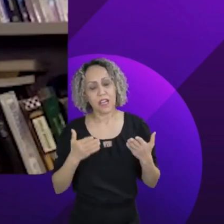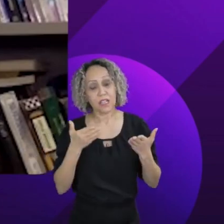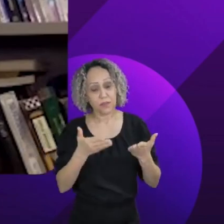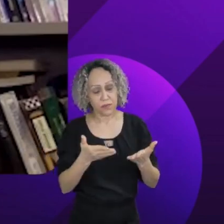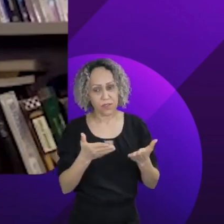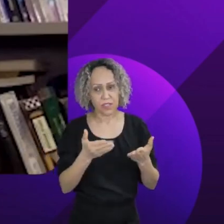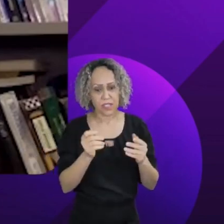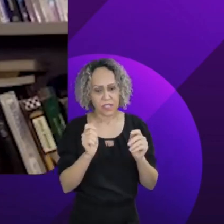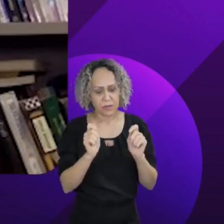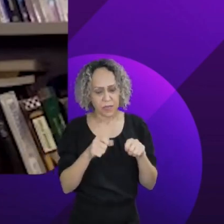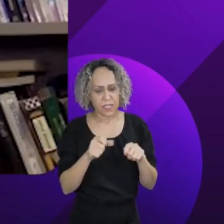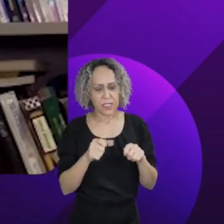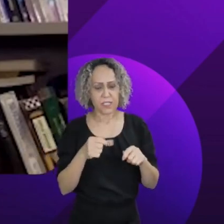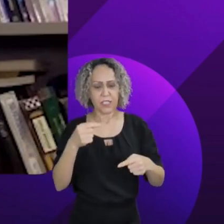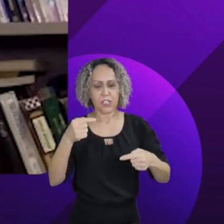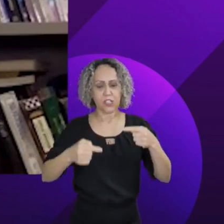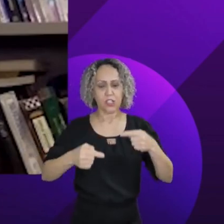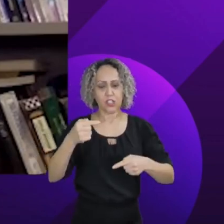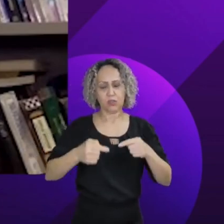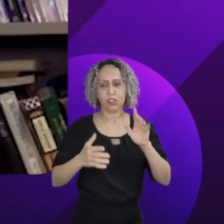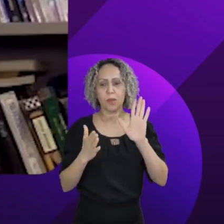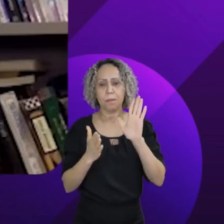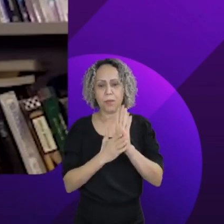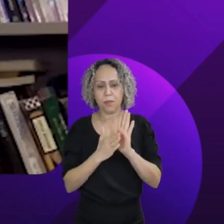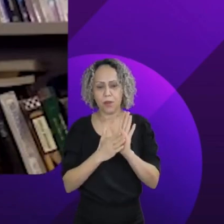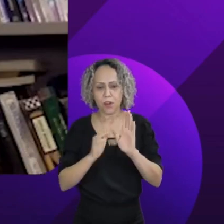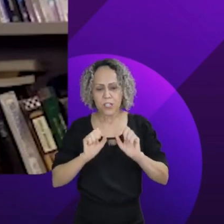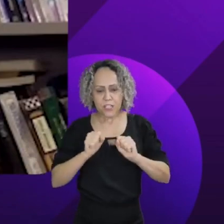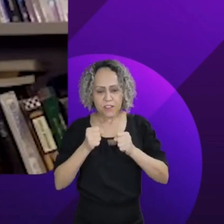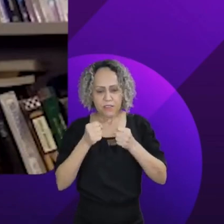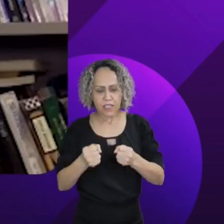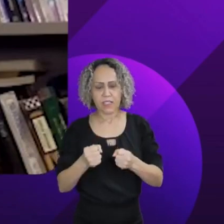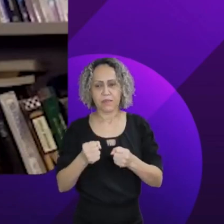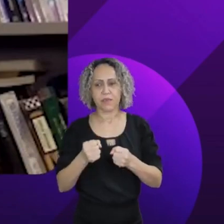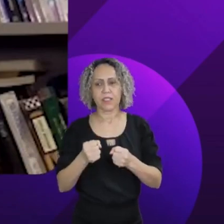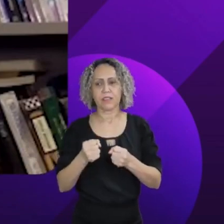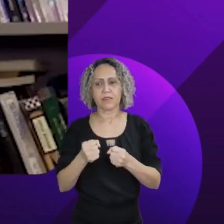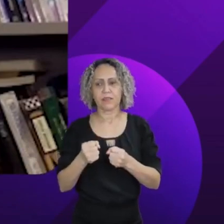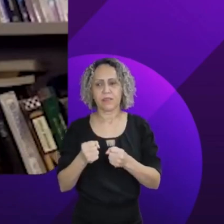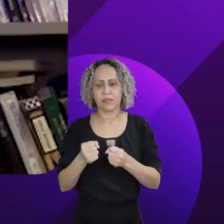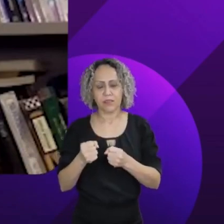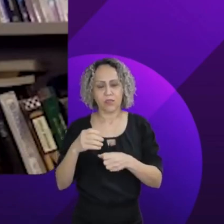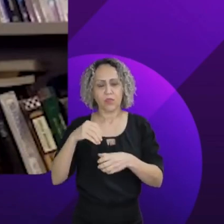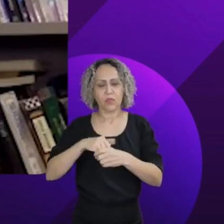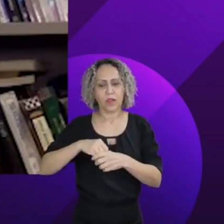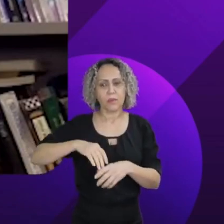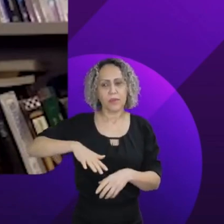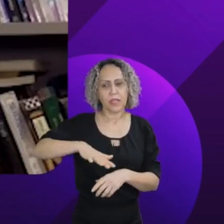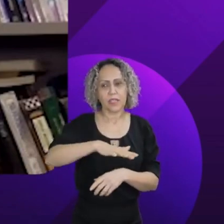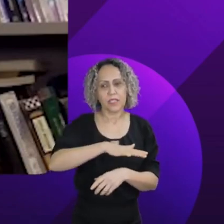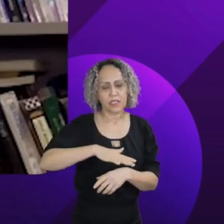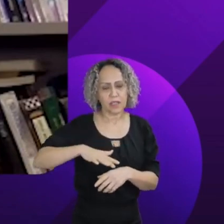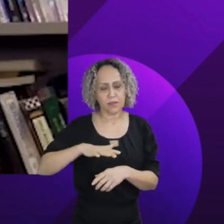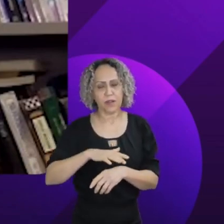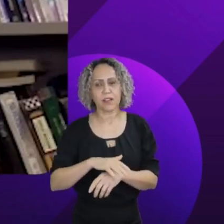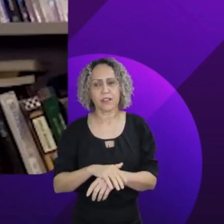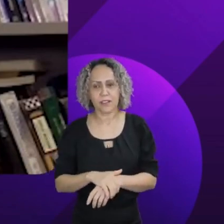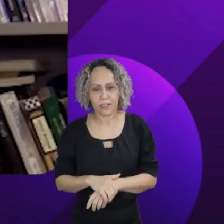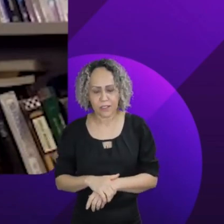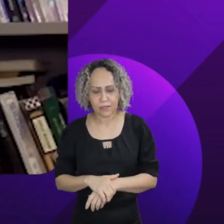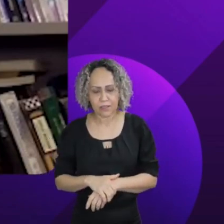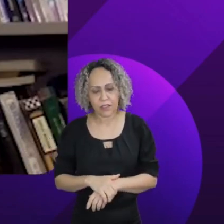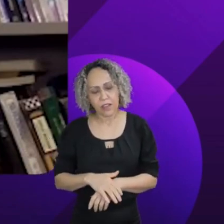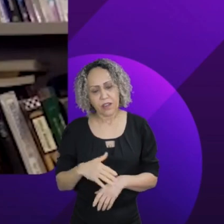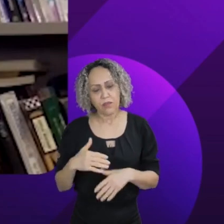que discutir propostas de enfrentamento dele no ambiente de trabalho, e quem sabe você vai